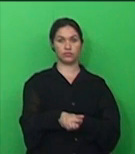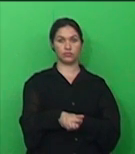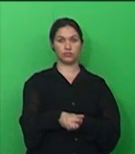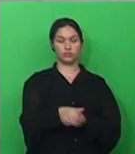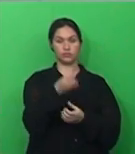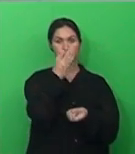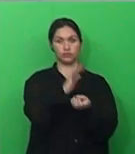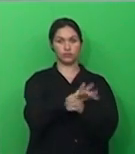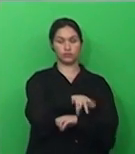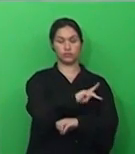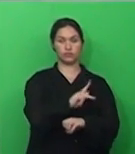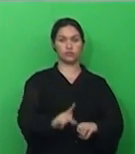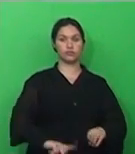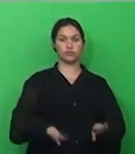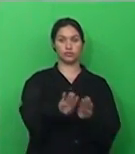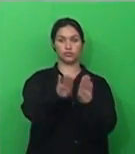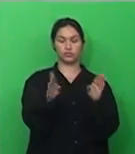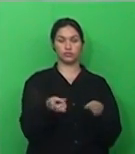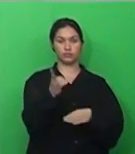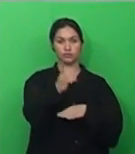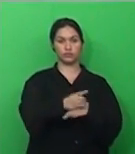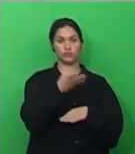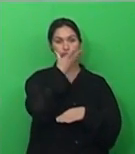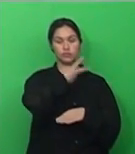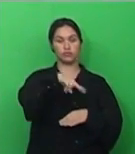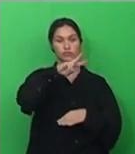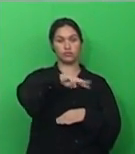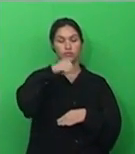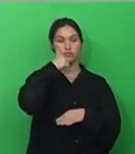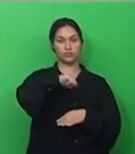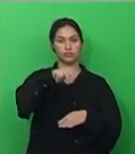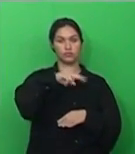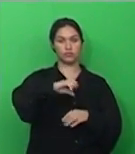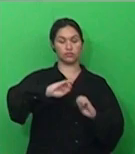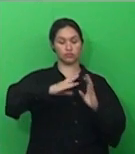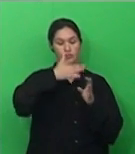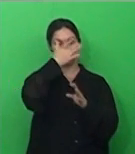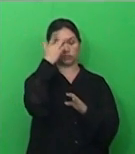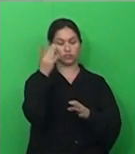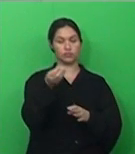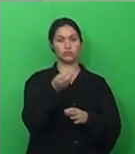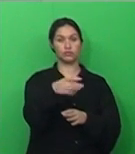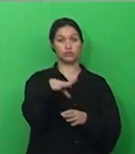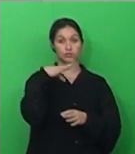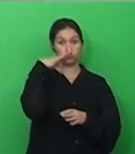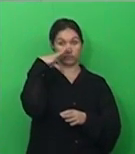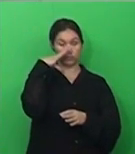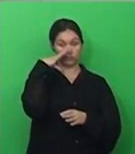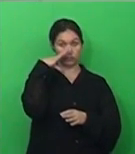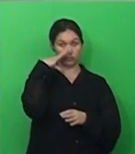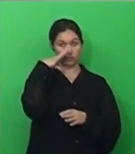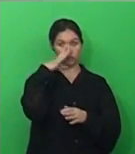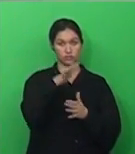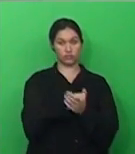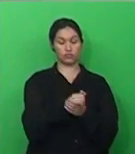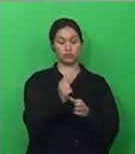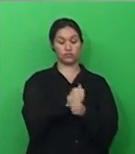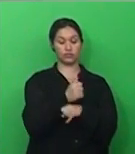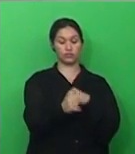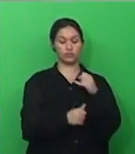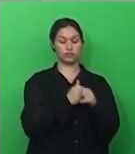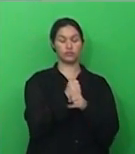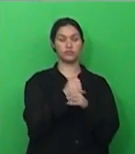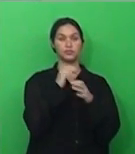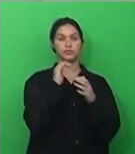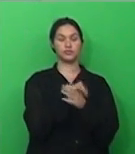Boa noite, senhor presidente, membros da mesa, senhores vereadores e vereadoras, público que nos acompanha pelas redes sociais. O assunto que vem à tribuna esta noite, senhor